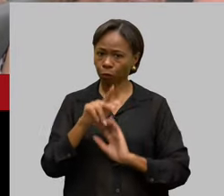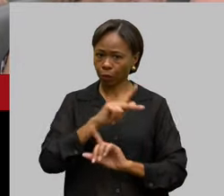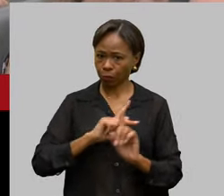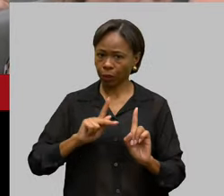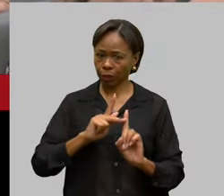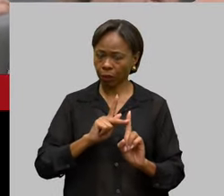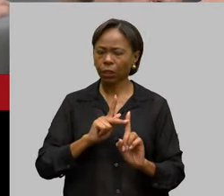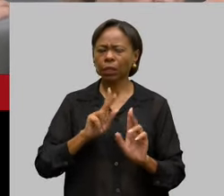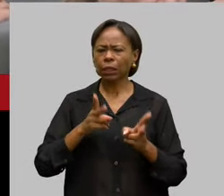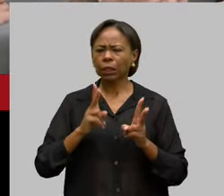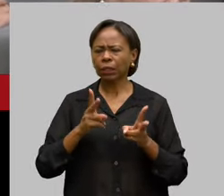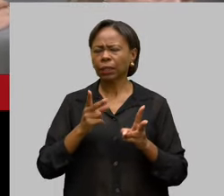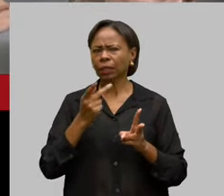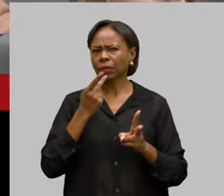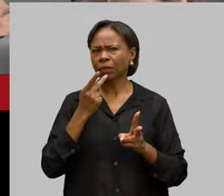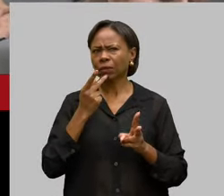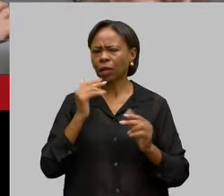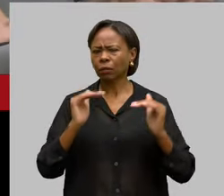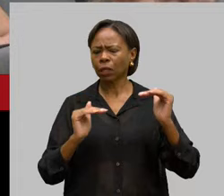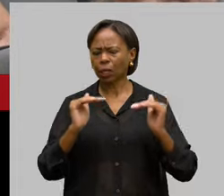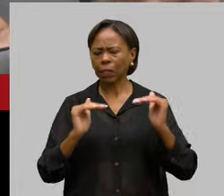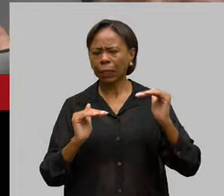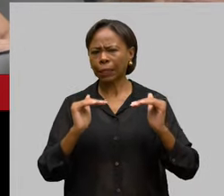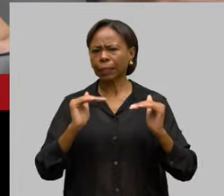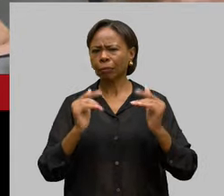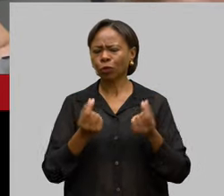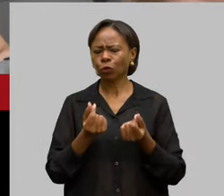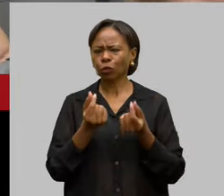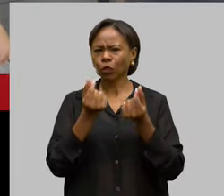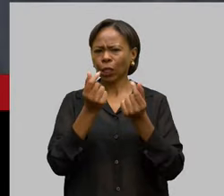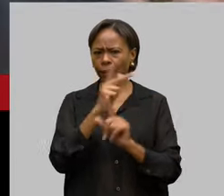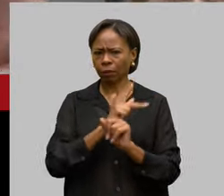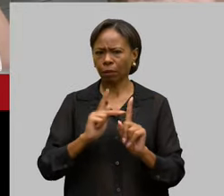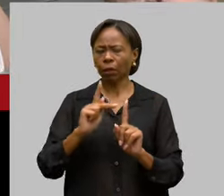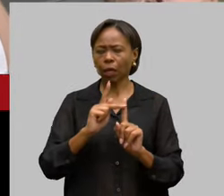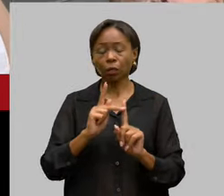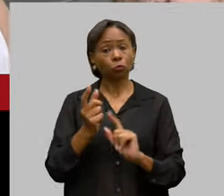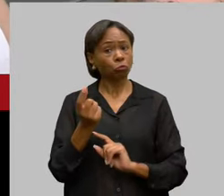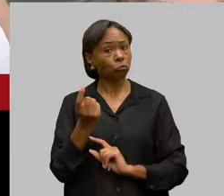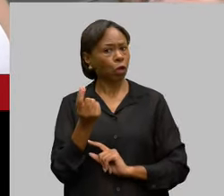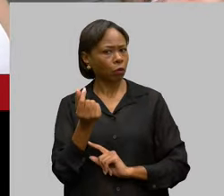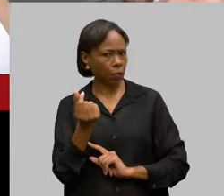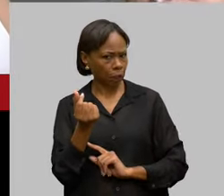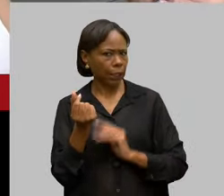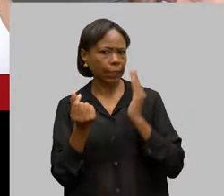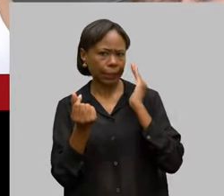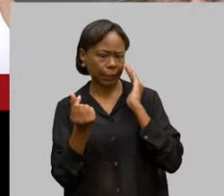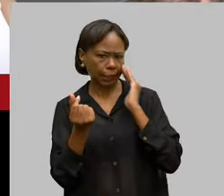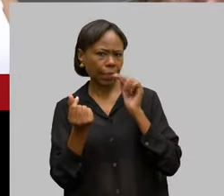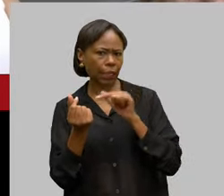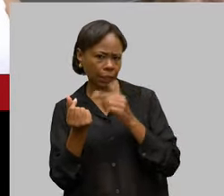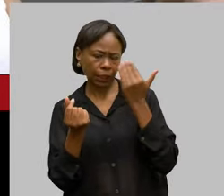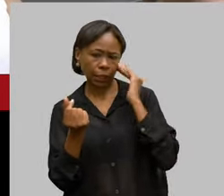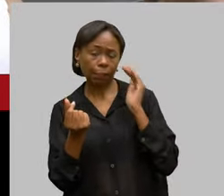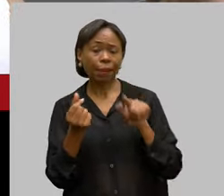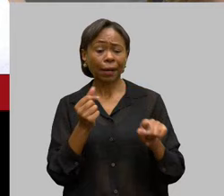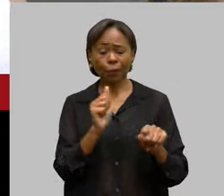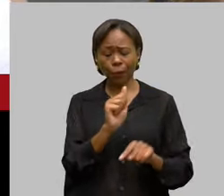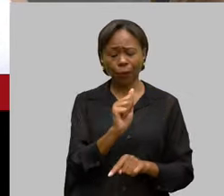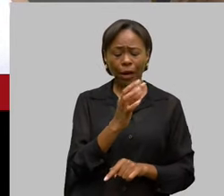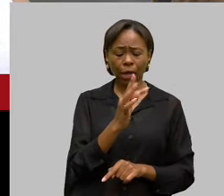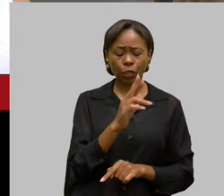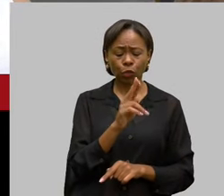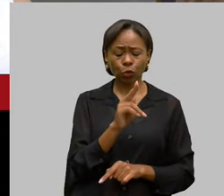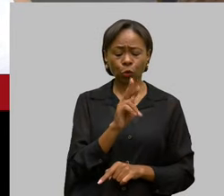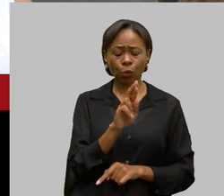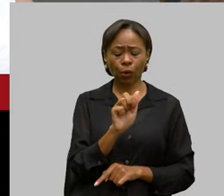do equilíbrio financeiro atuarial o financeiro tranquilo de todos nós entendemos autorial é mais complexo e é tão complexo que